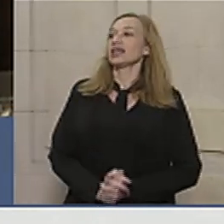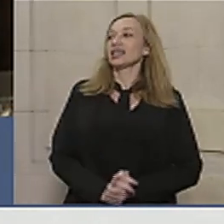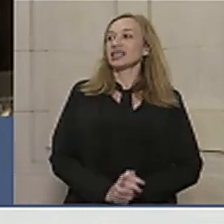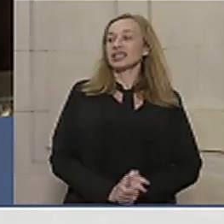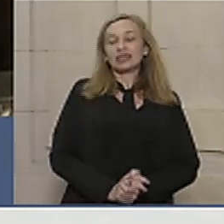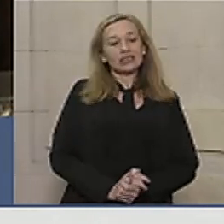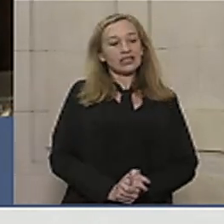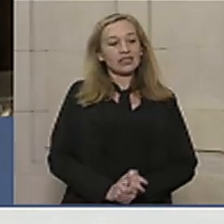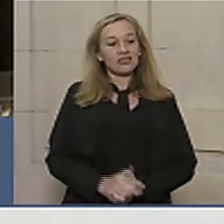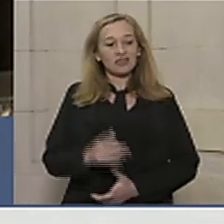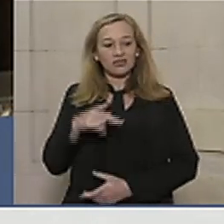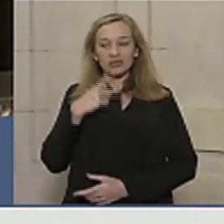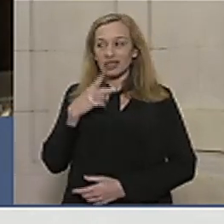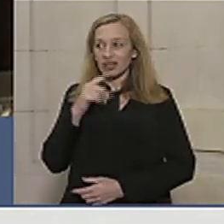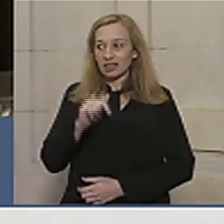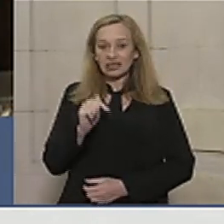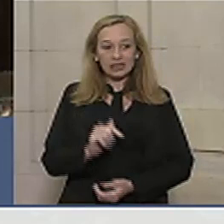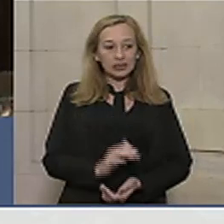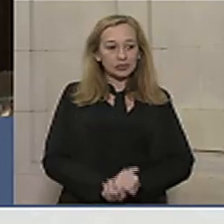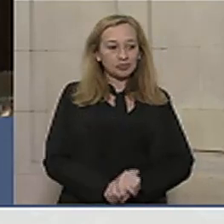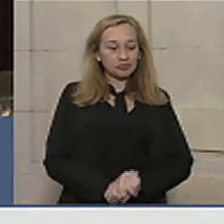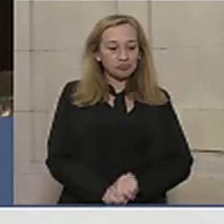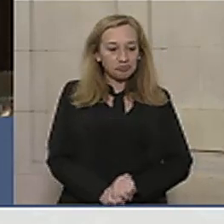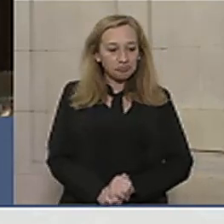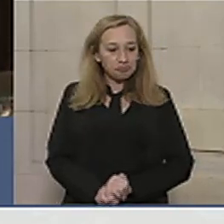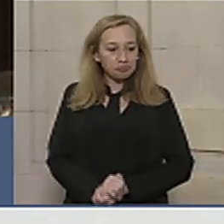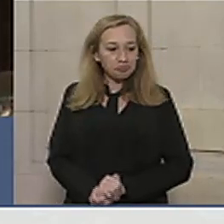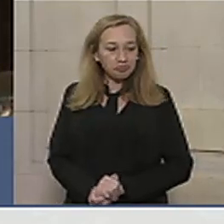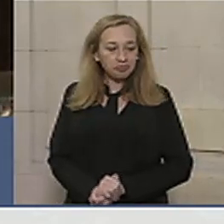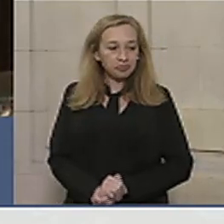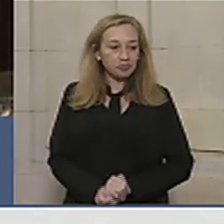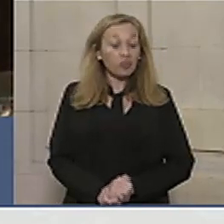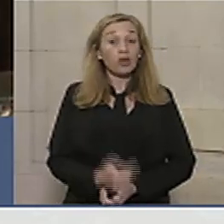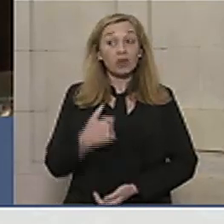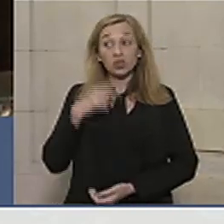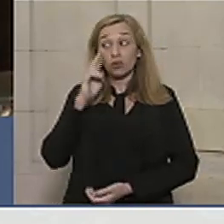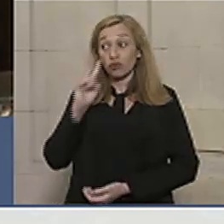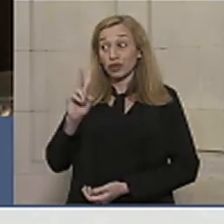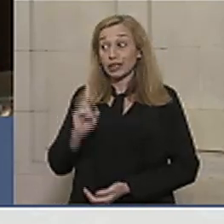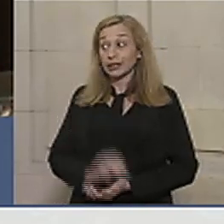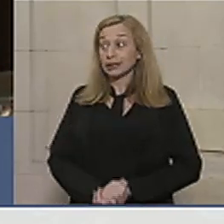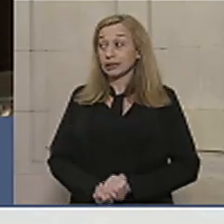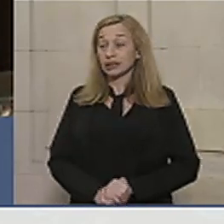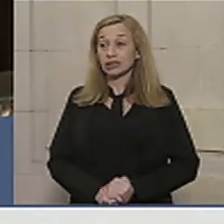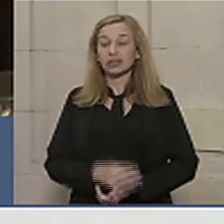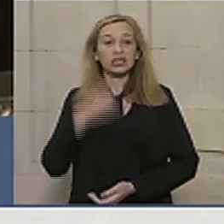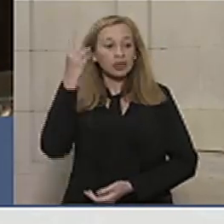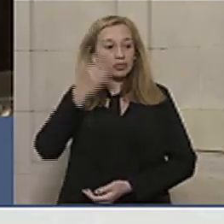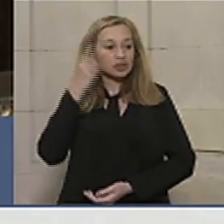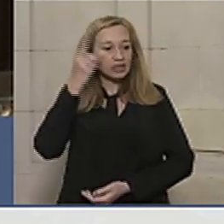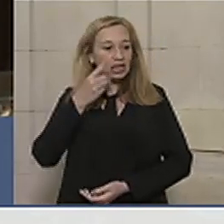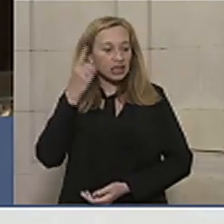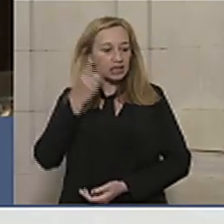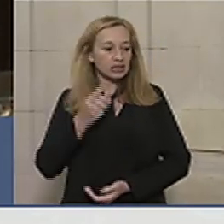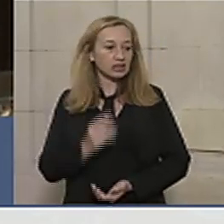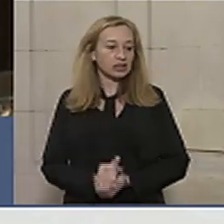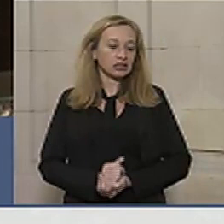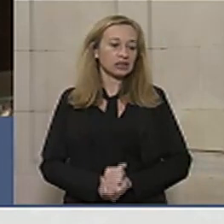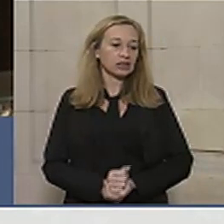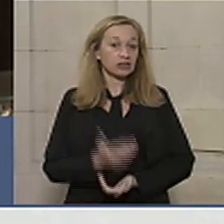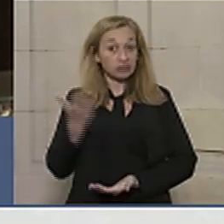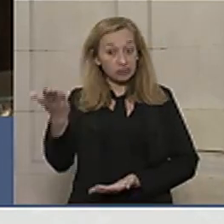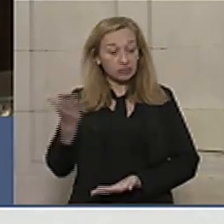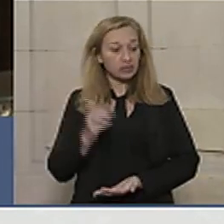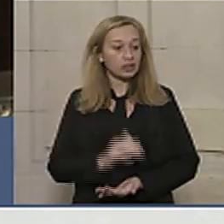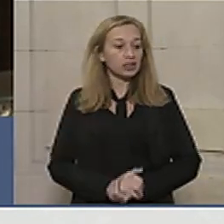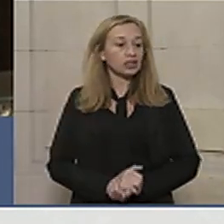ia trazer aqui esse tema, mas ao ouvir o discurso da deputada Mônica Francisco,